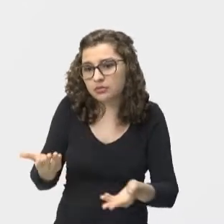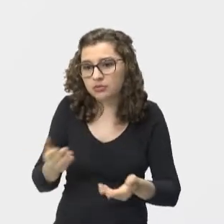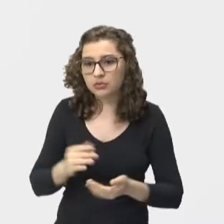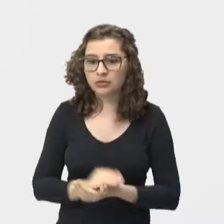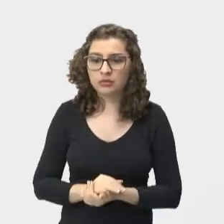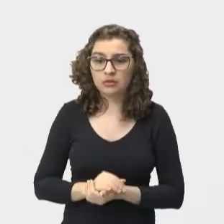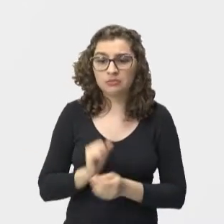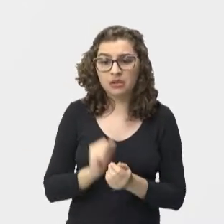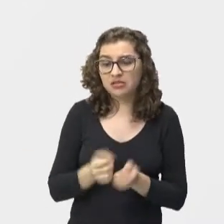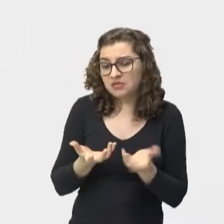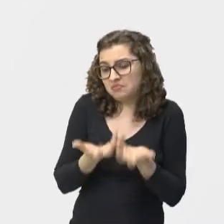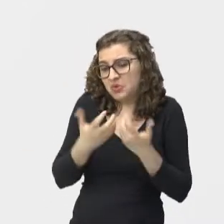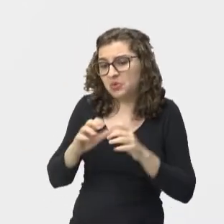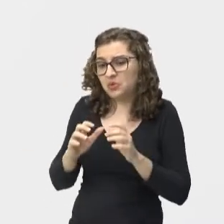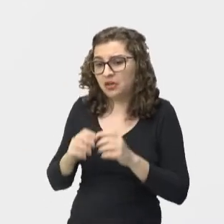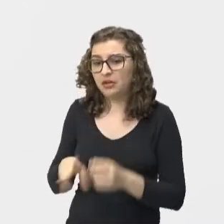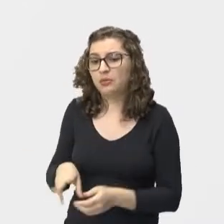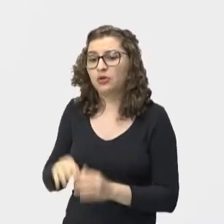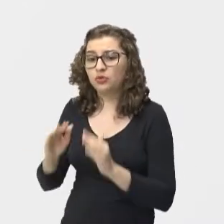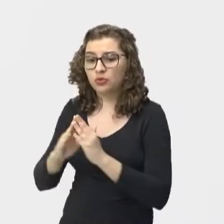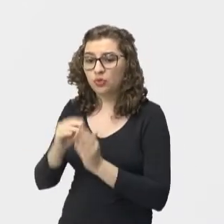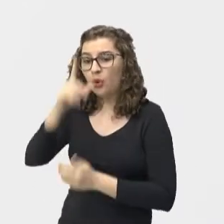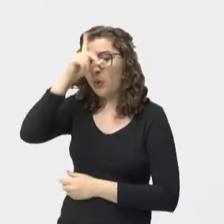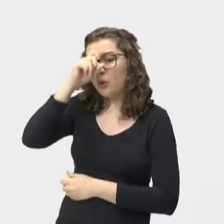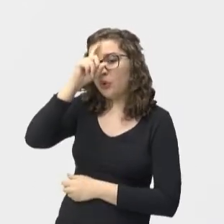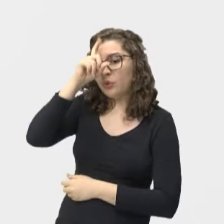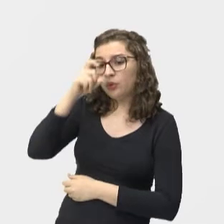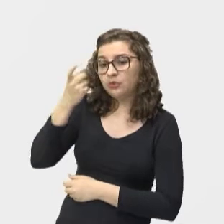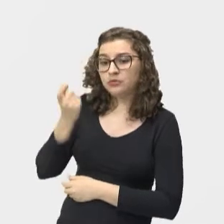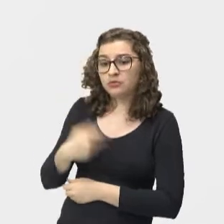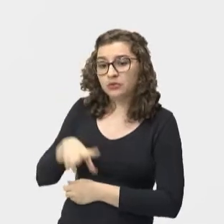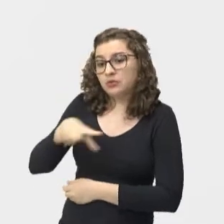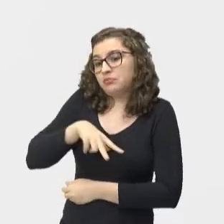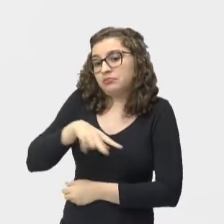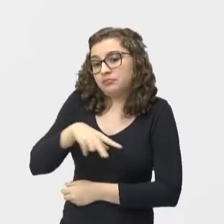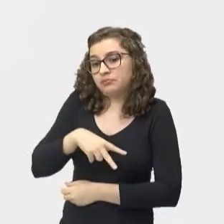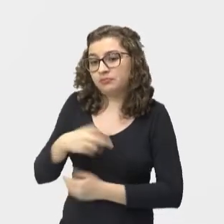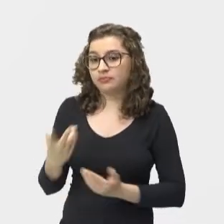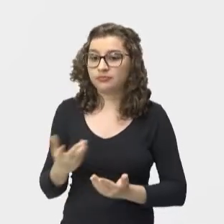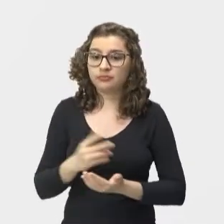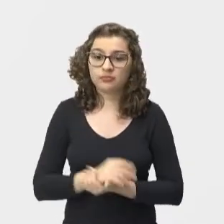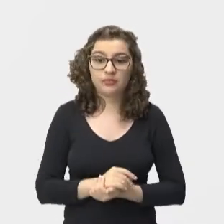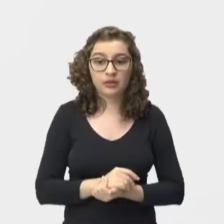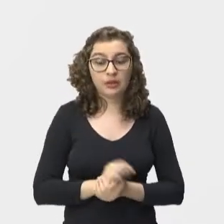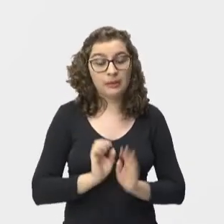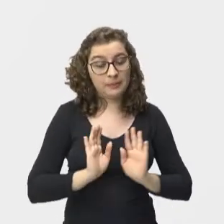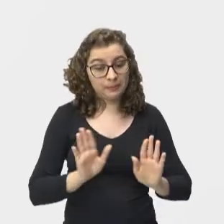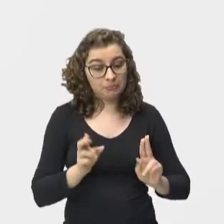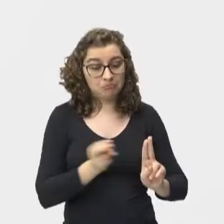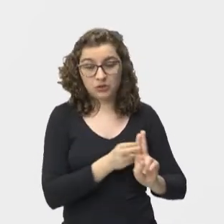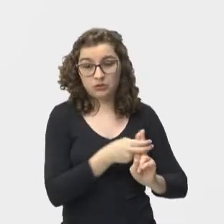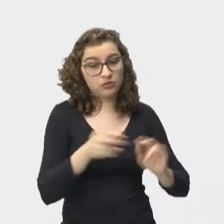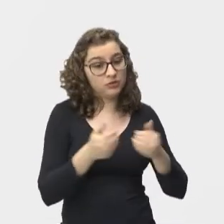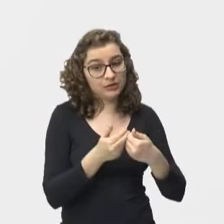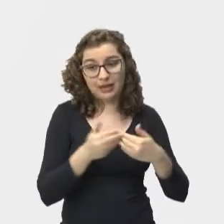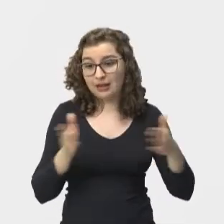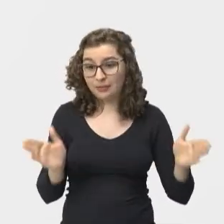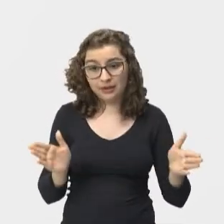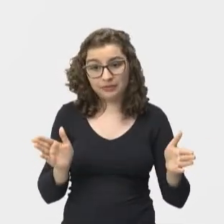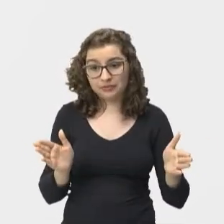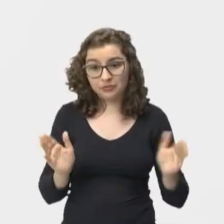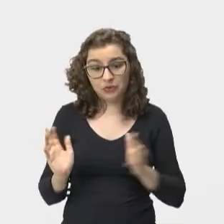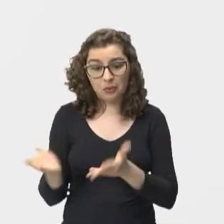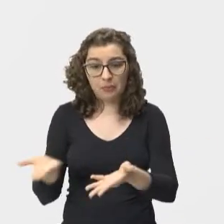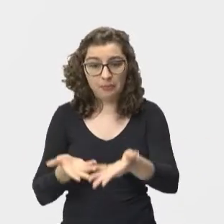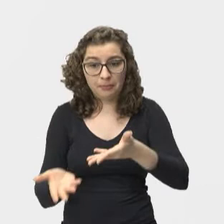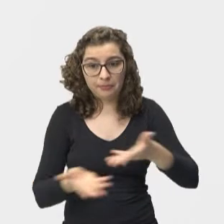SUS, mas quem não quer, vai se tratar pela iniciativa privada. Mas o SUS está aí aberto para todos, né? Então, por